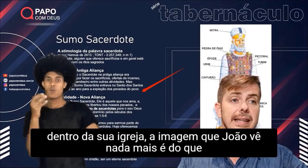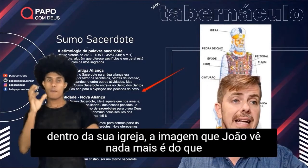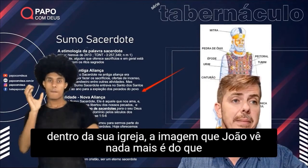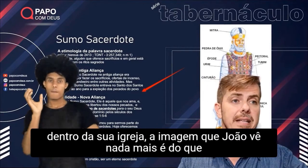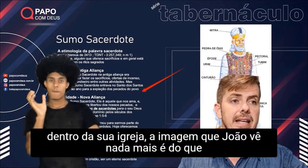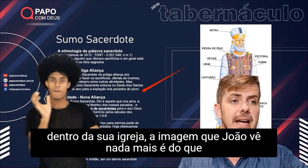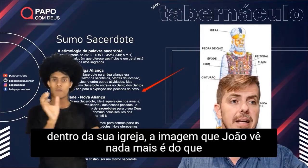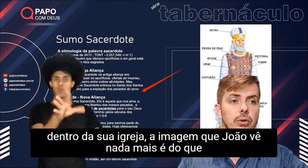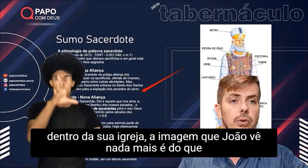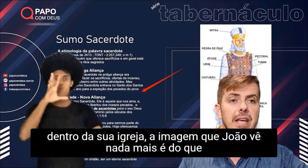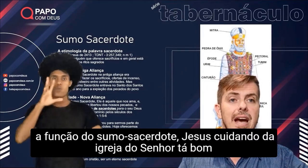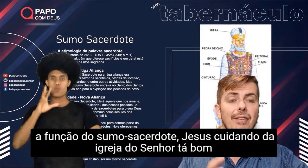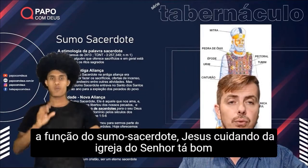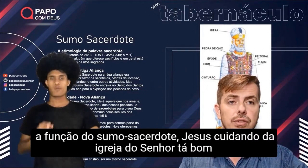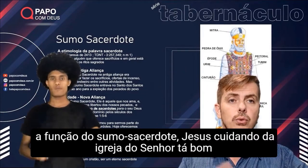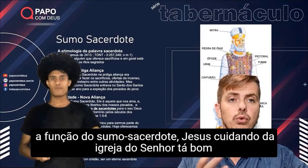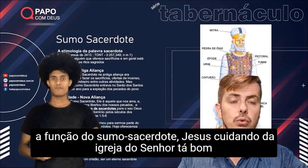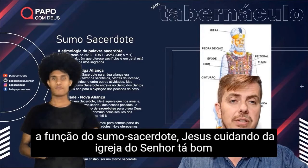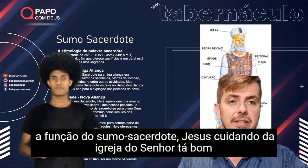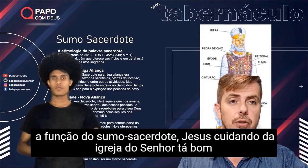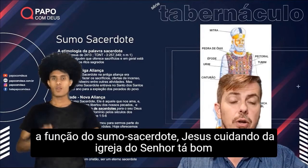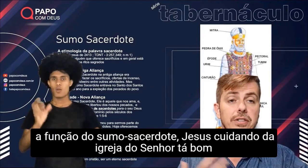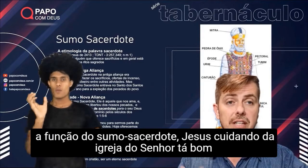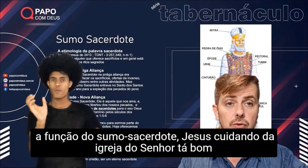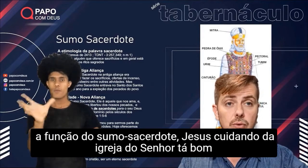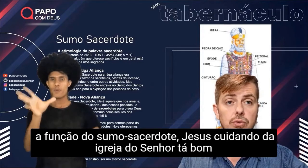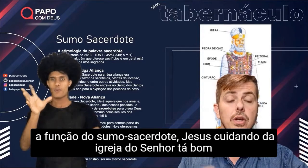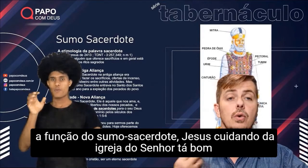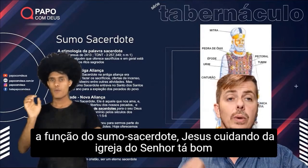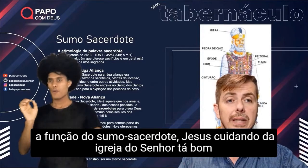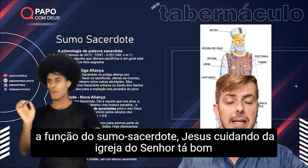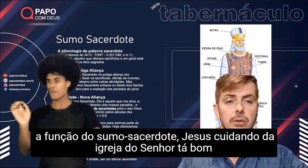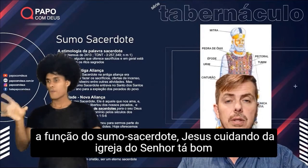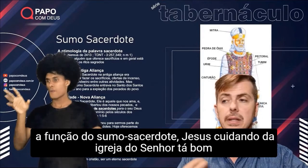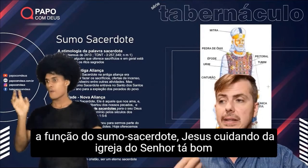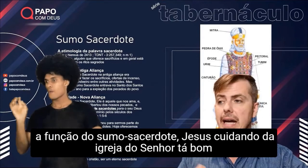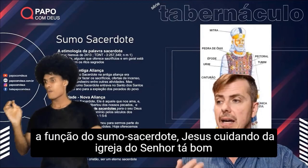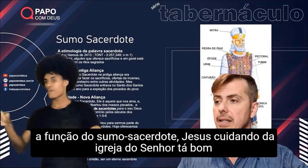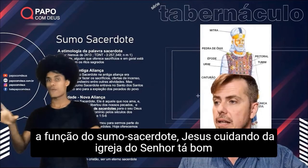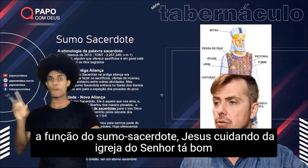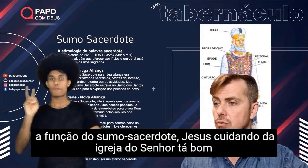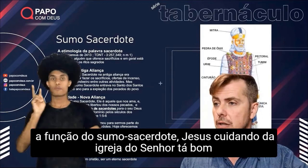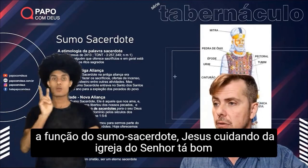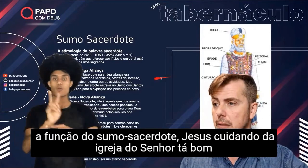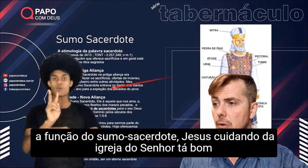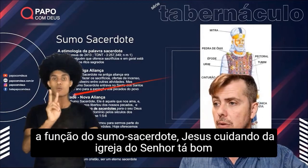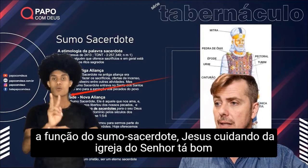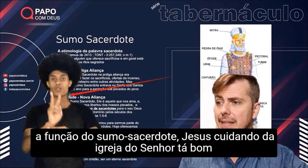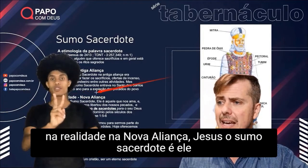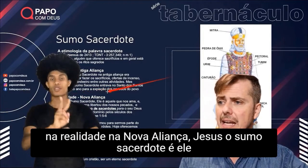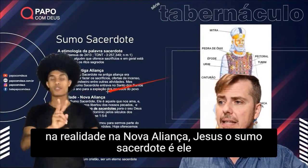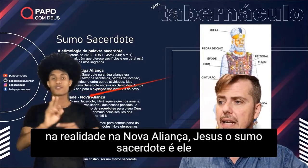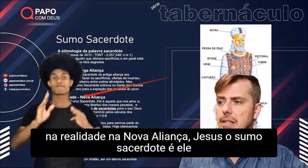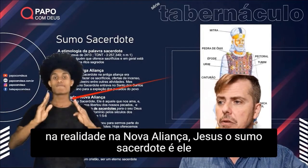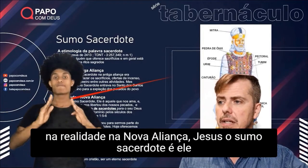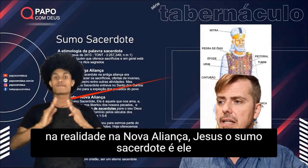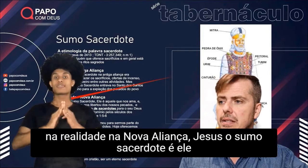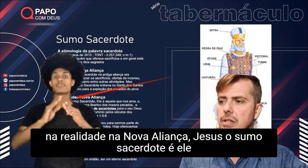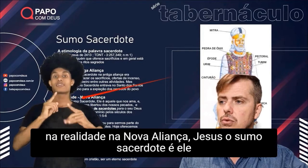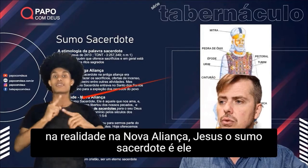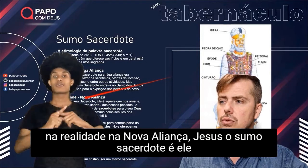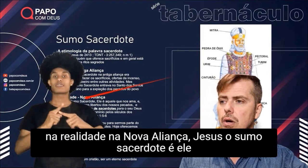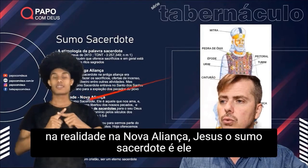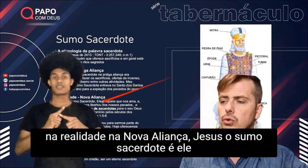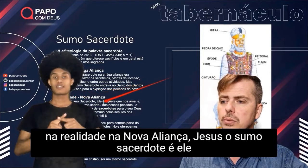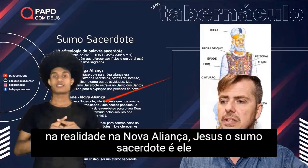vê nada mais é do que a função do sumo sacerdote, Jesus cuidando da igreja do Senhor, tá bom? Na realidade, na nova